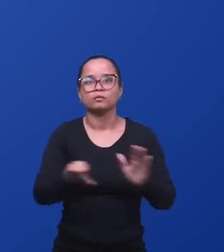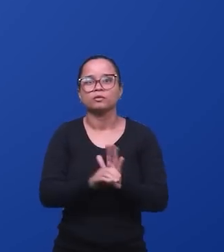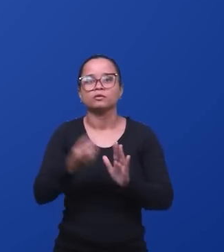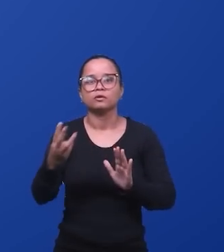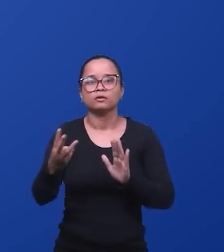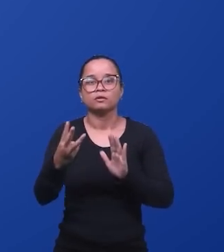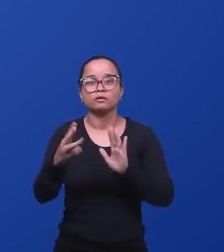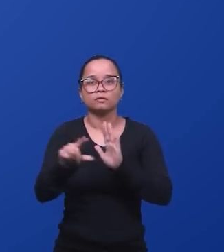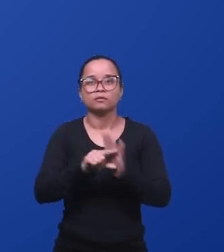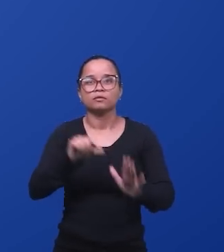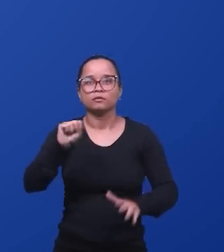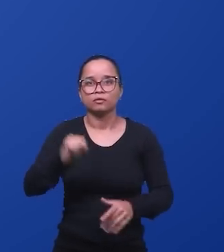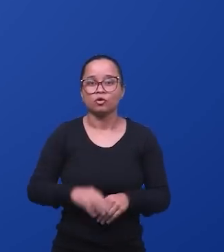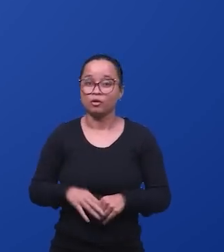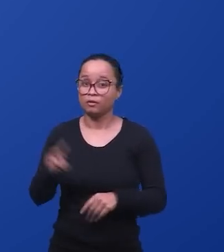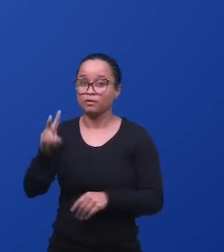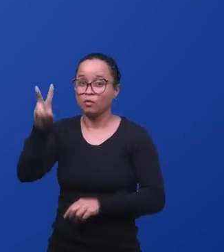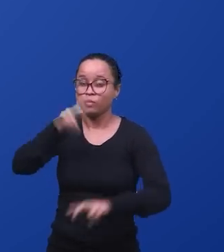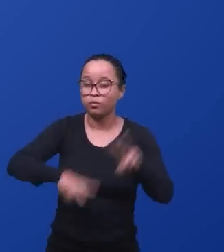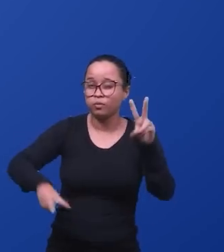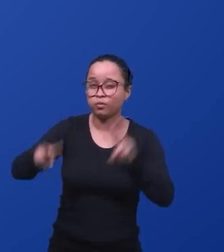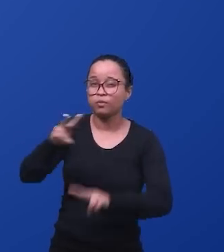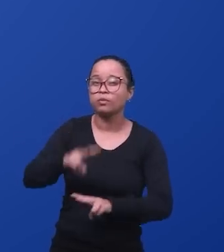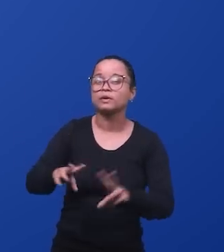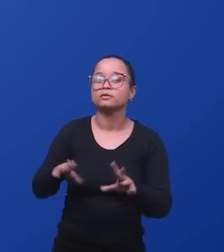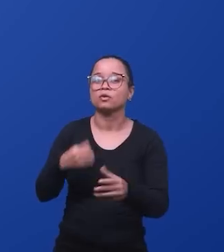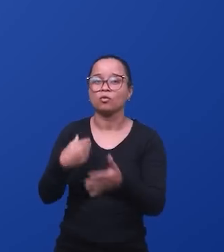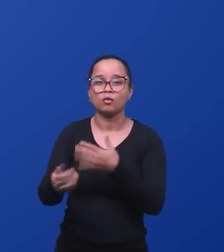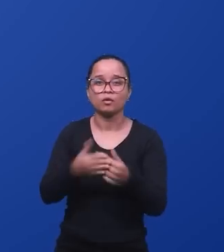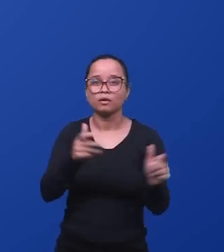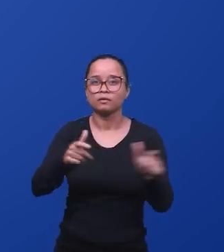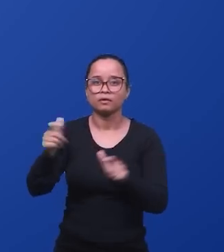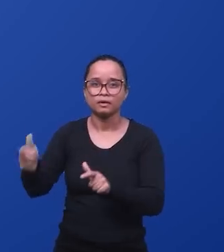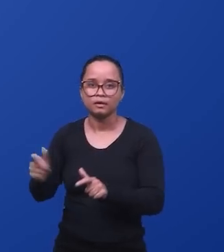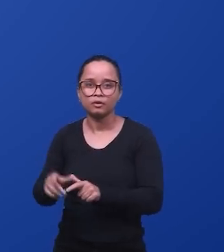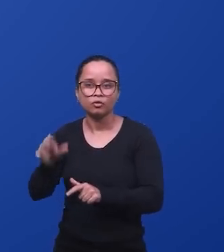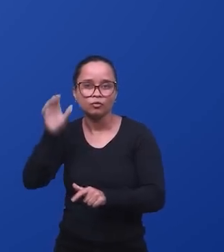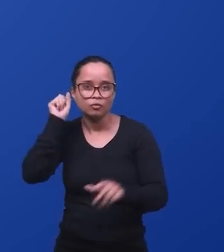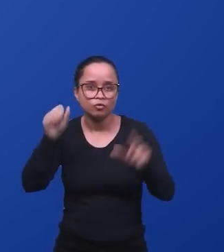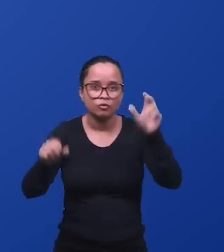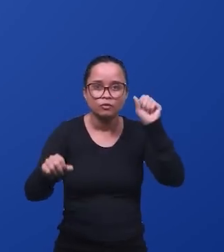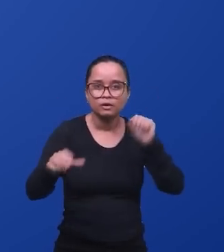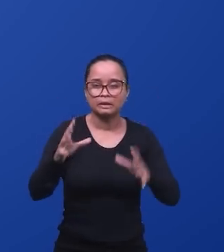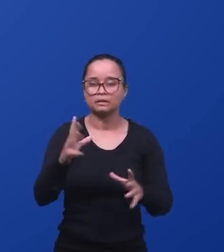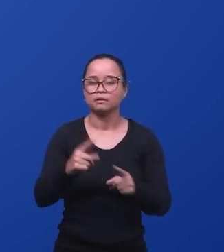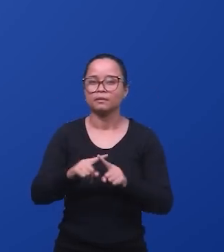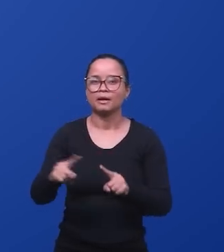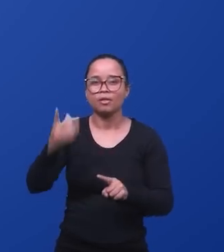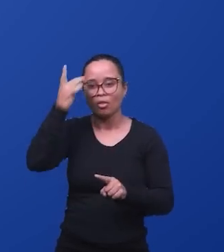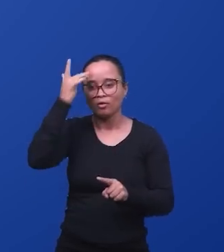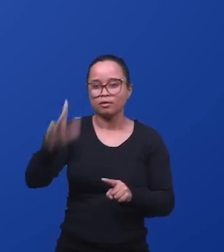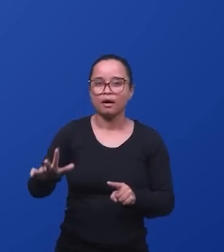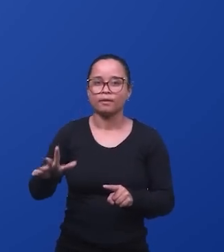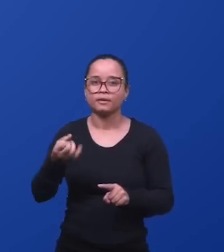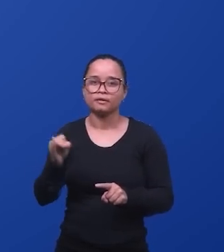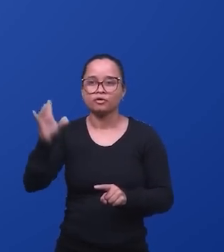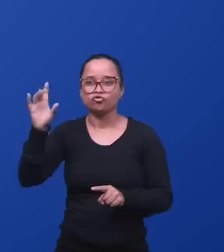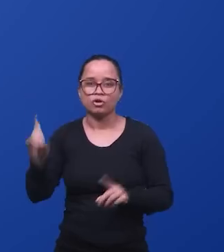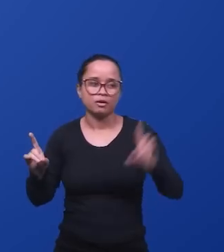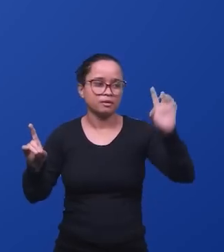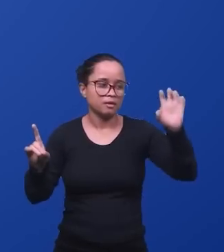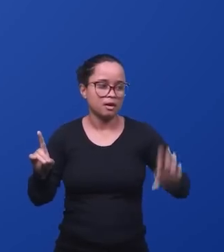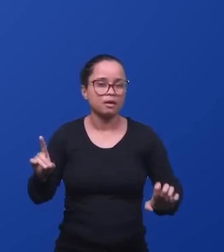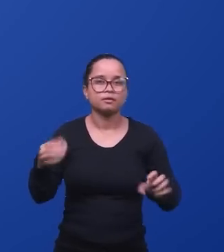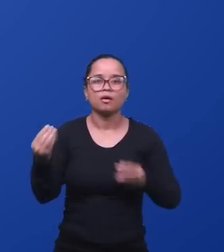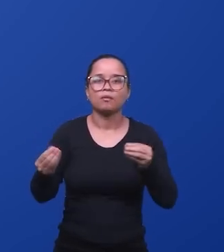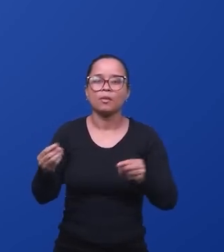3,8, que fala: o vento assopra onde quer, e ouves a sua voz, mas não sabes de onde vem, nem para onde vai. Assim é todo aquele que é nascido